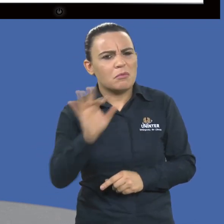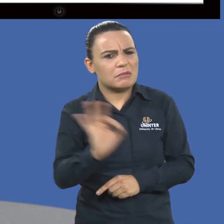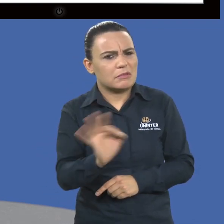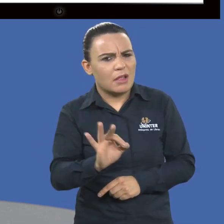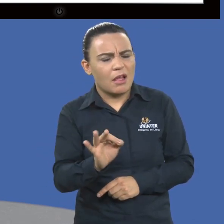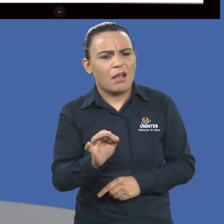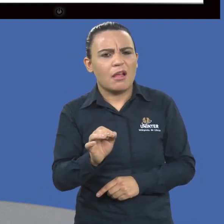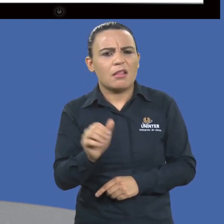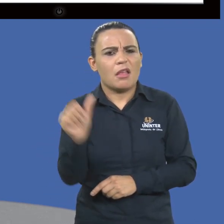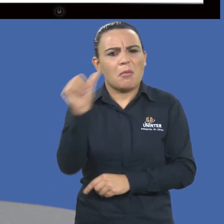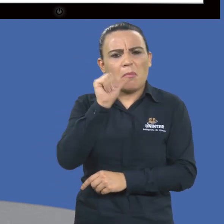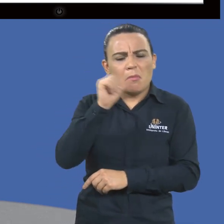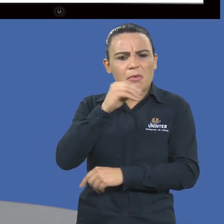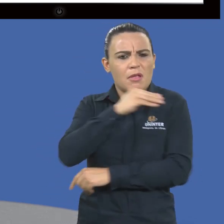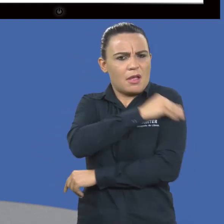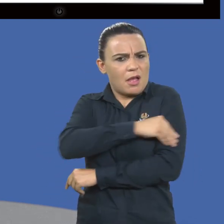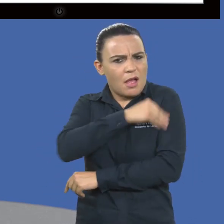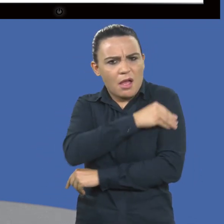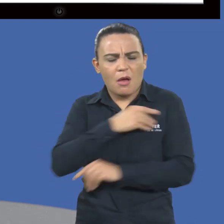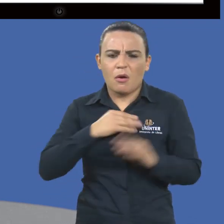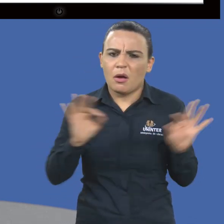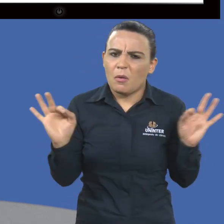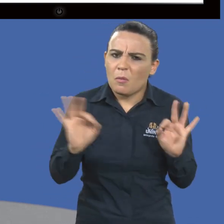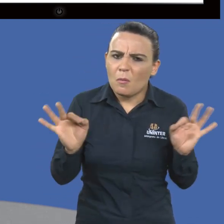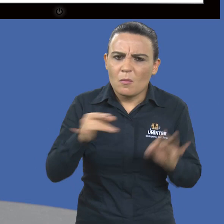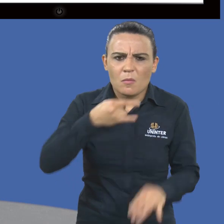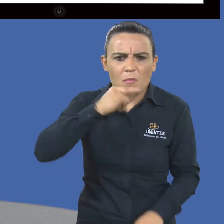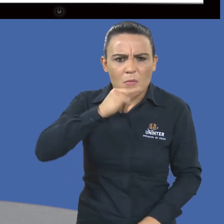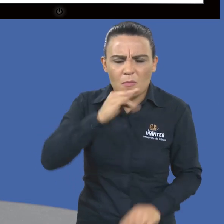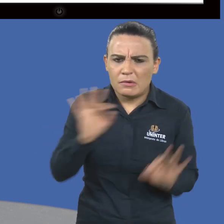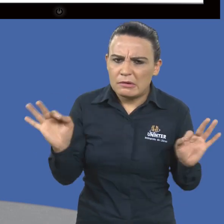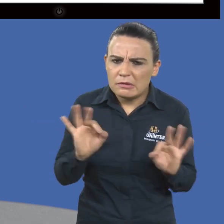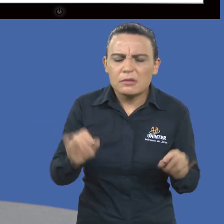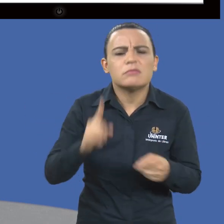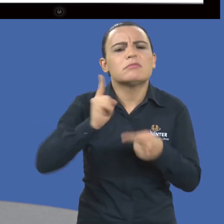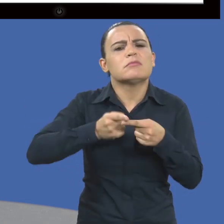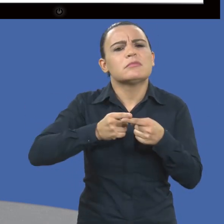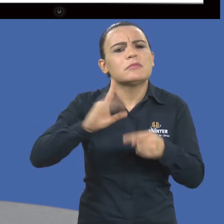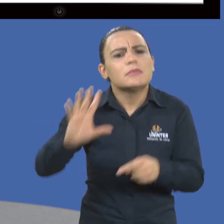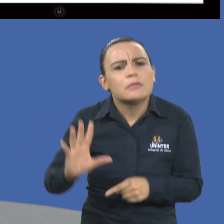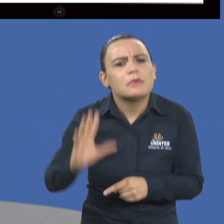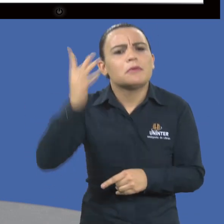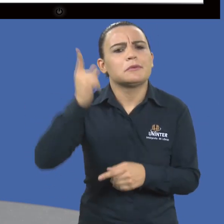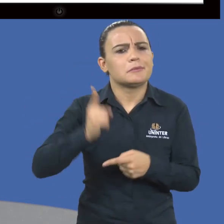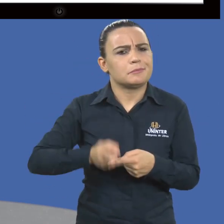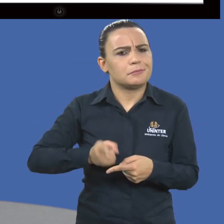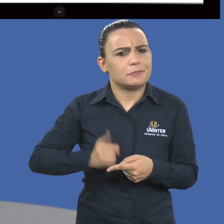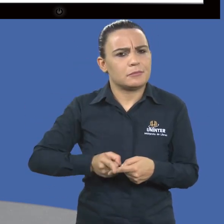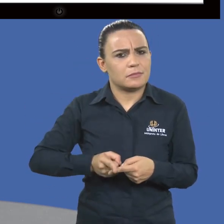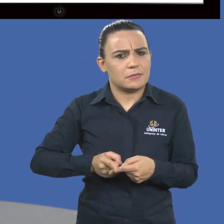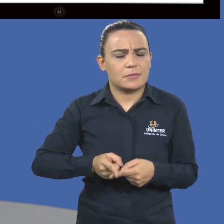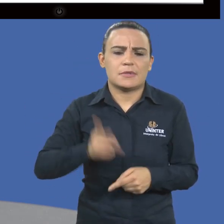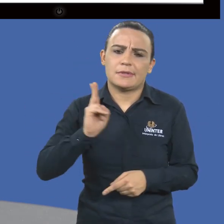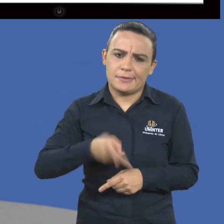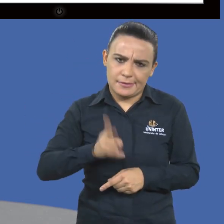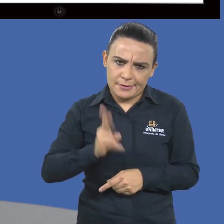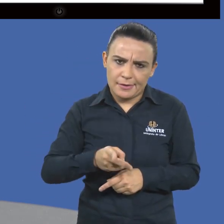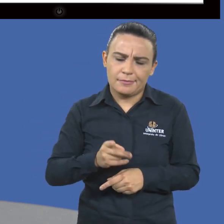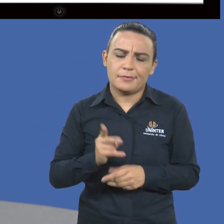eu não fumo, eu não bebo, né? Nunca tive uma vida irregular. Por que isso aconteceu?